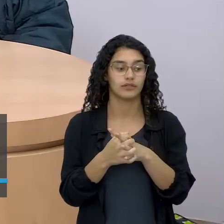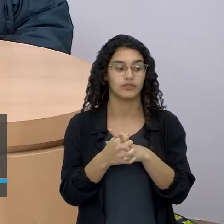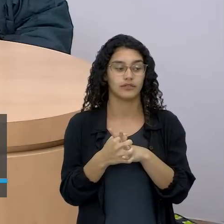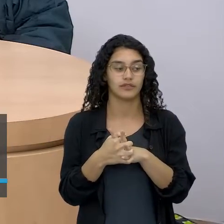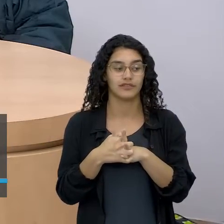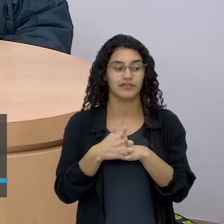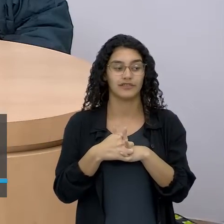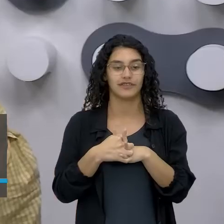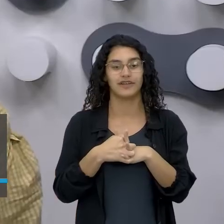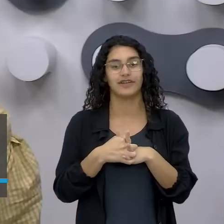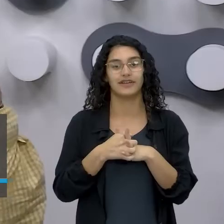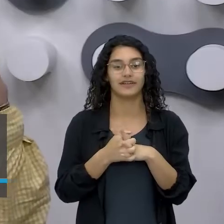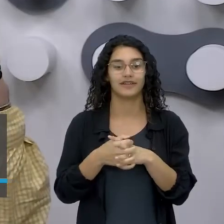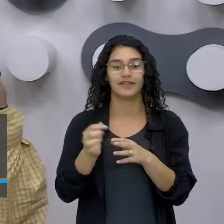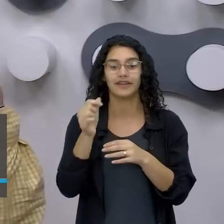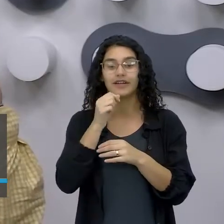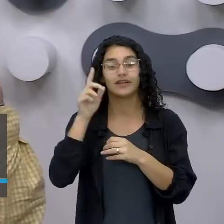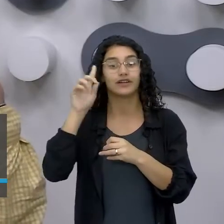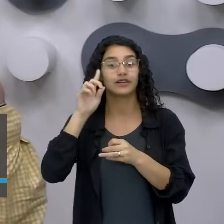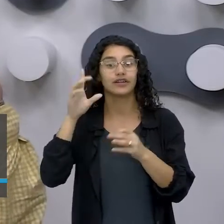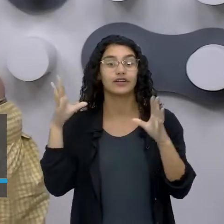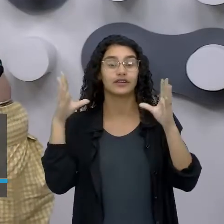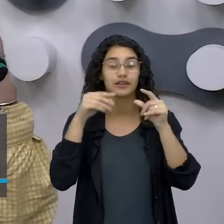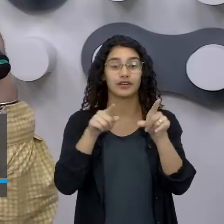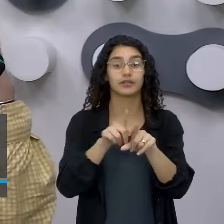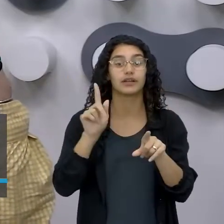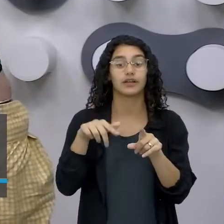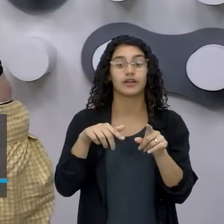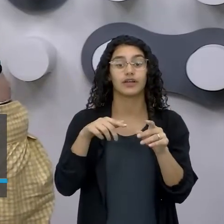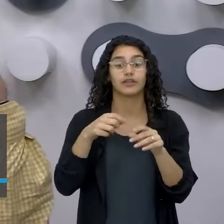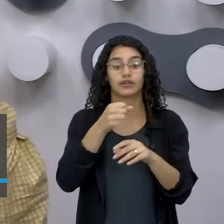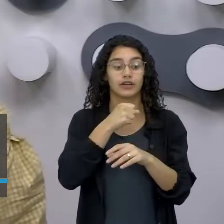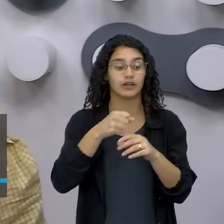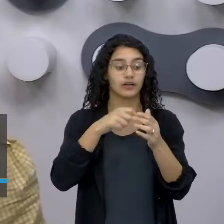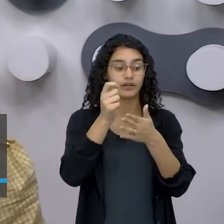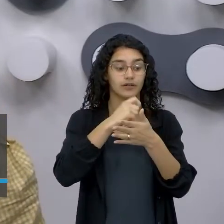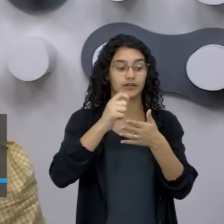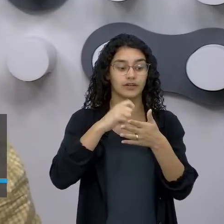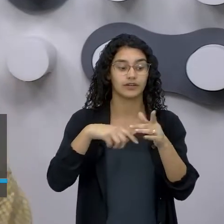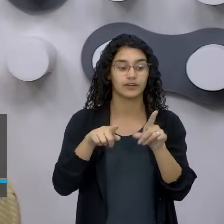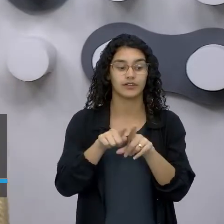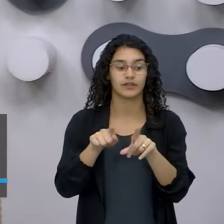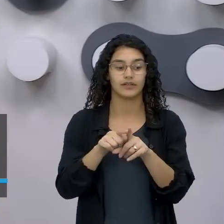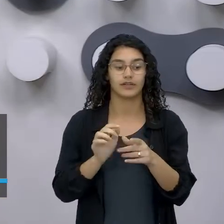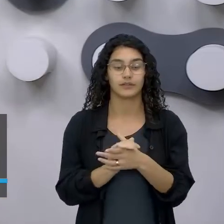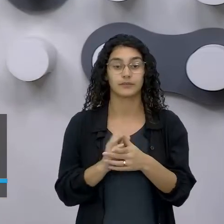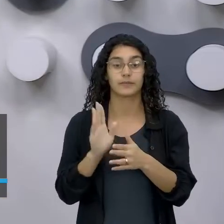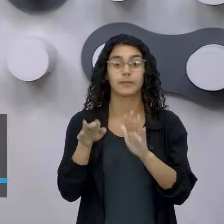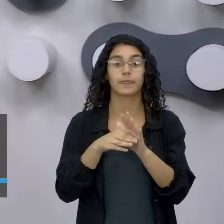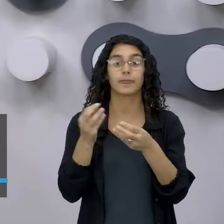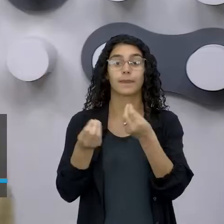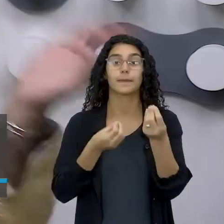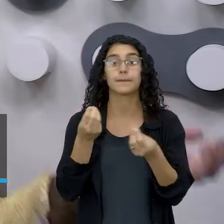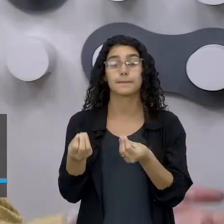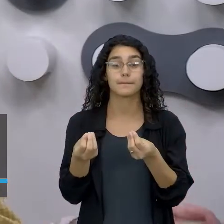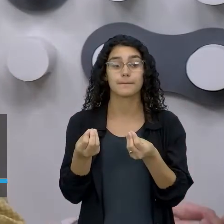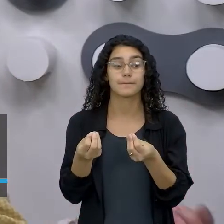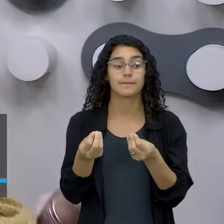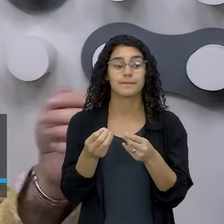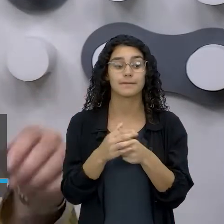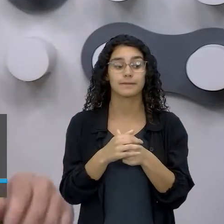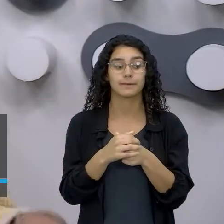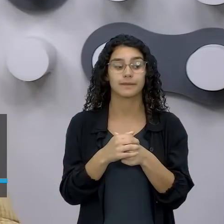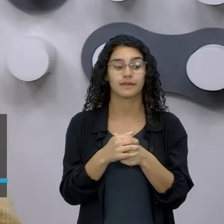um conhecimento que muda do dia para a noite, que é o jornalismo escrito. E isso vai até onde, professor? A gente já